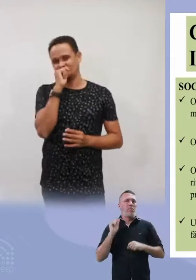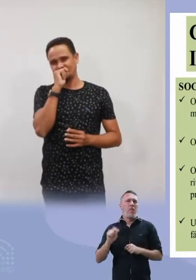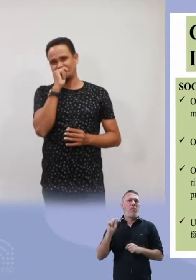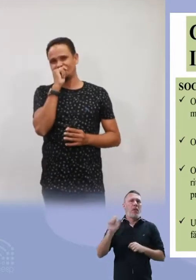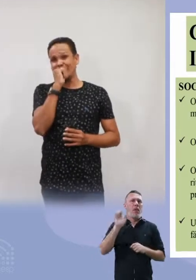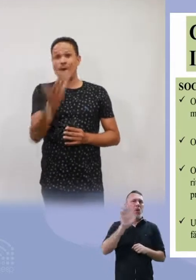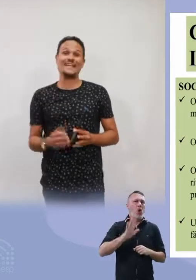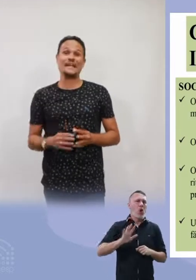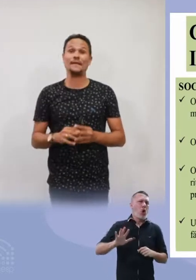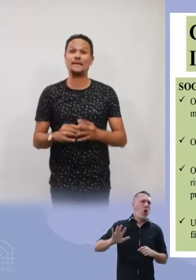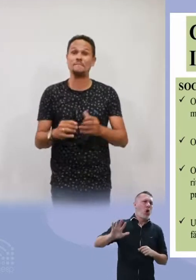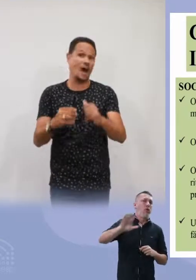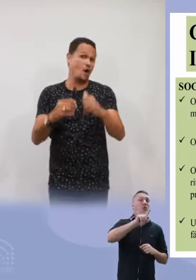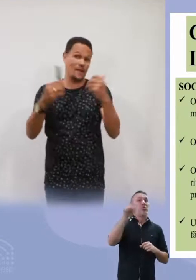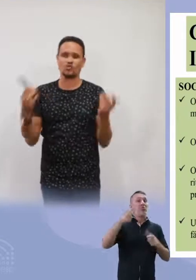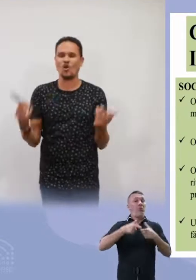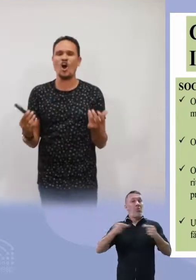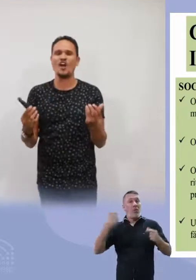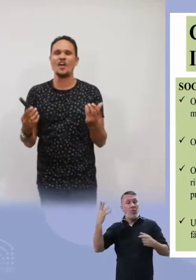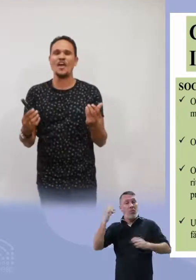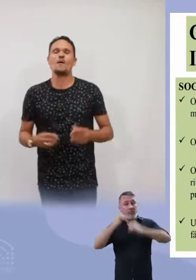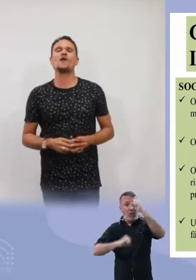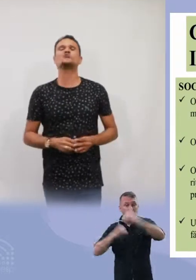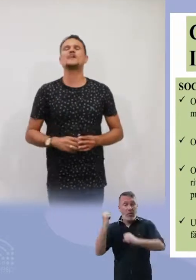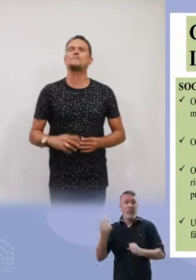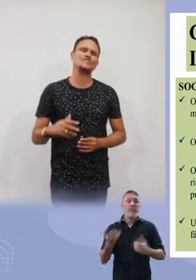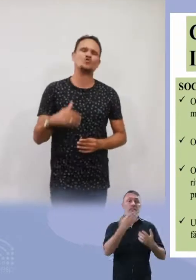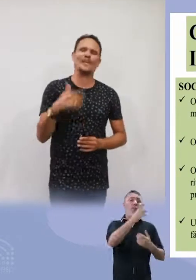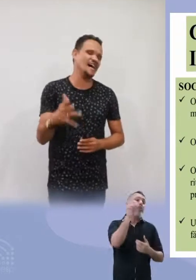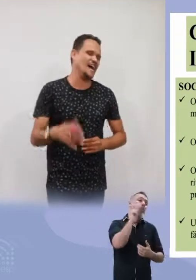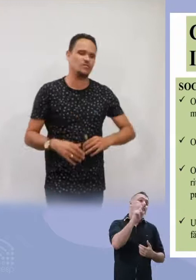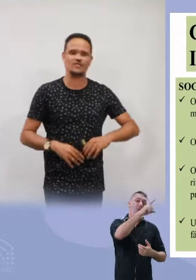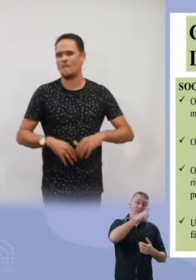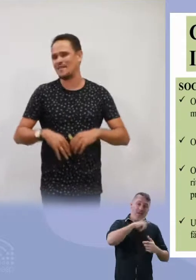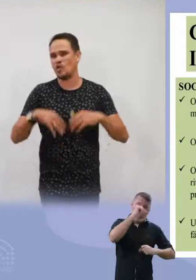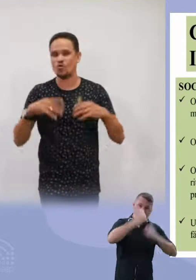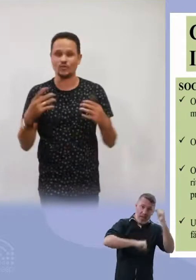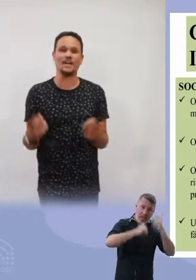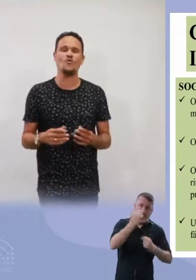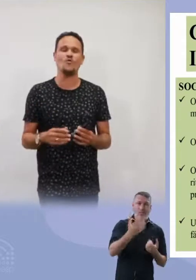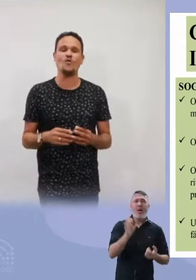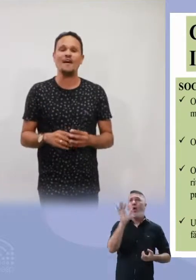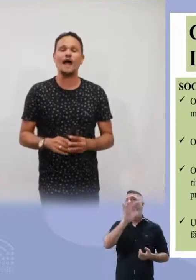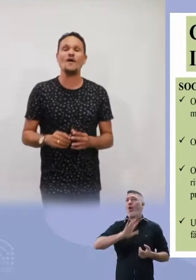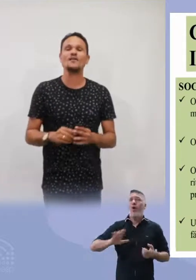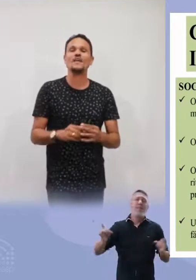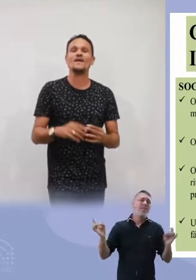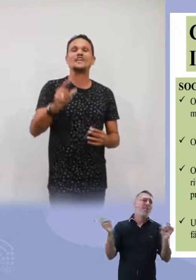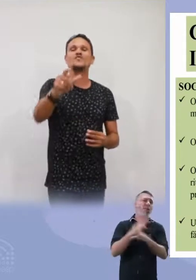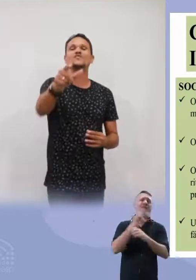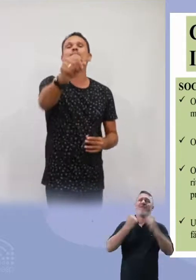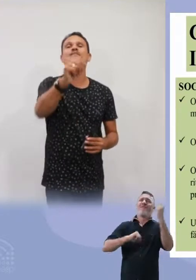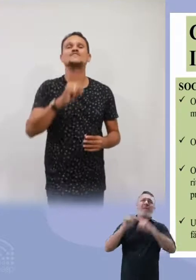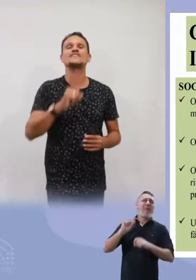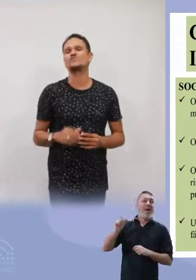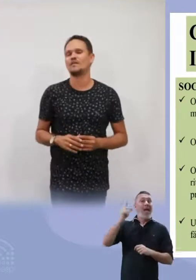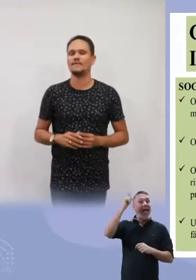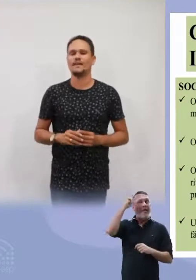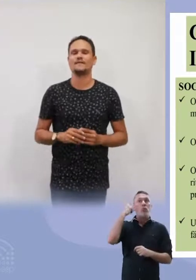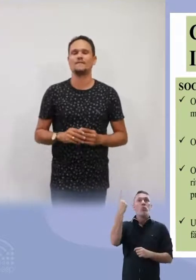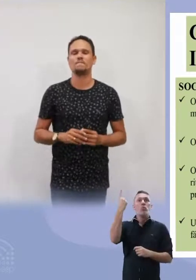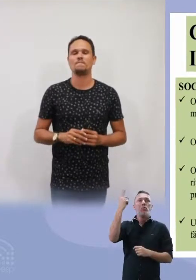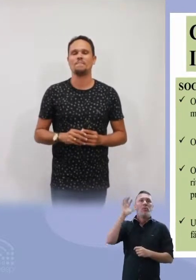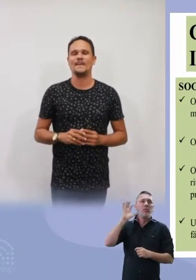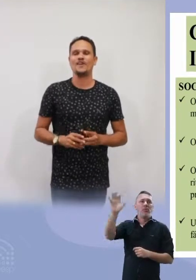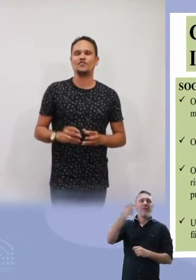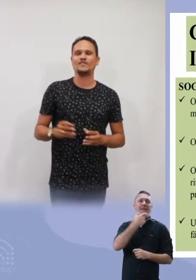pouquinho. A matéria-prima aumentou. Eu agora não tenho mais só lã, não tenho mais só algodão. Agora eu tenho aquilo que você imaginava na sua